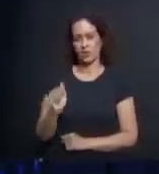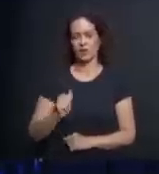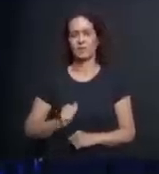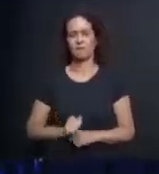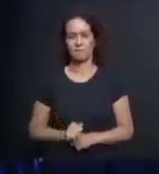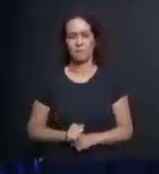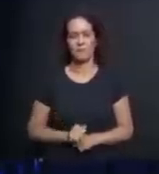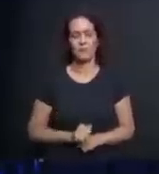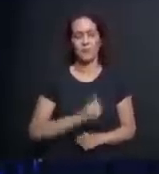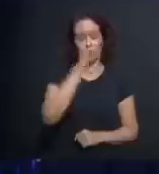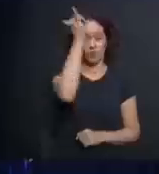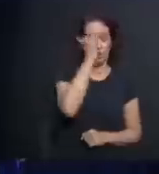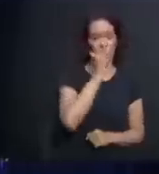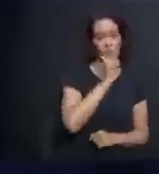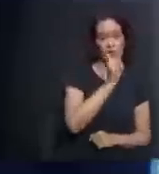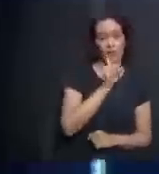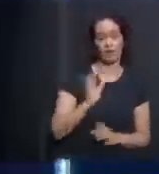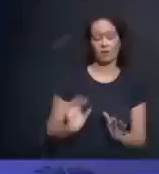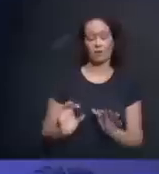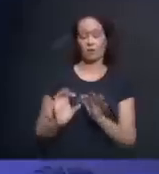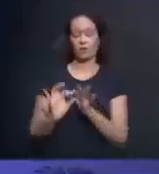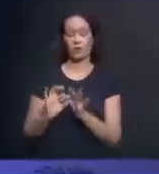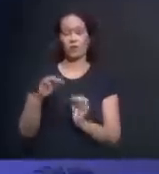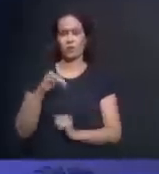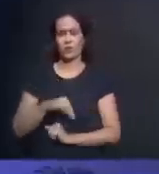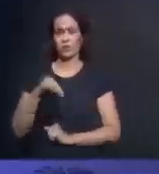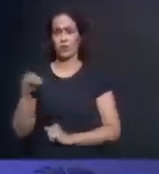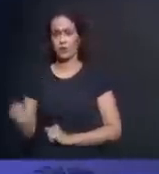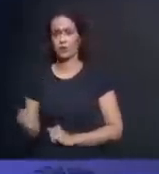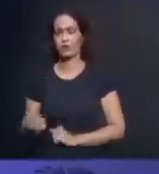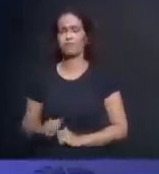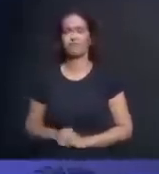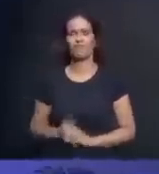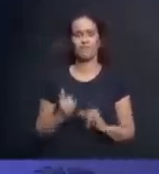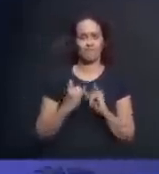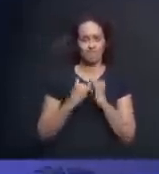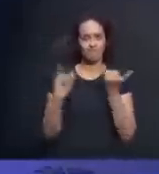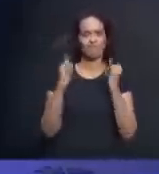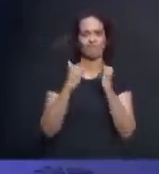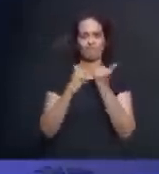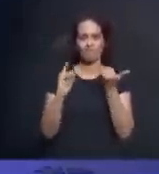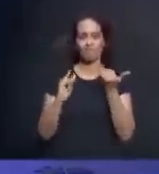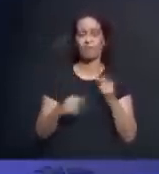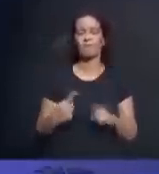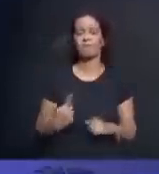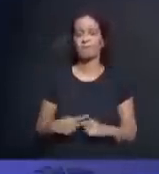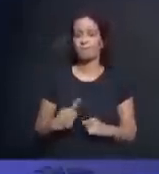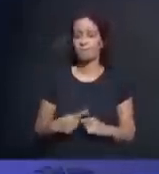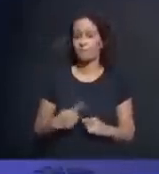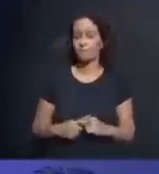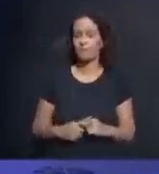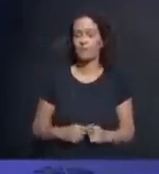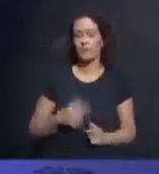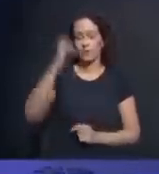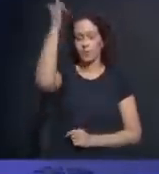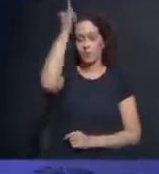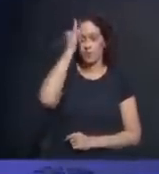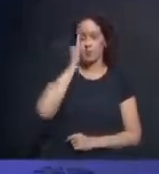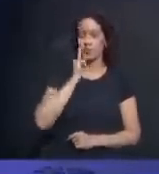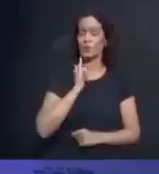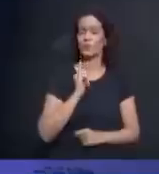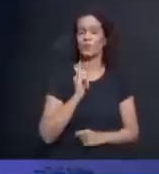5! Maior fight é mestre e profeta. Por quê? Profeta, gente.